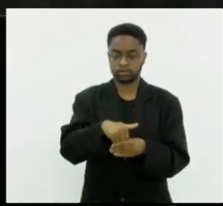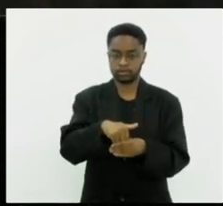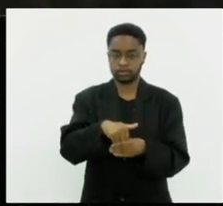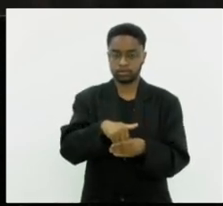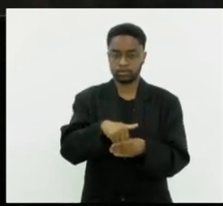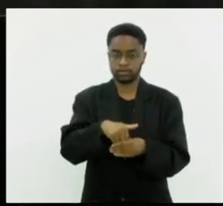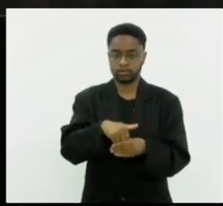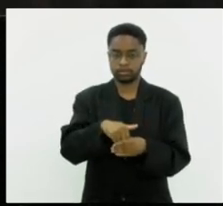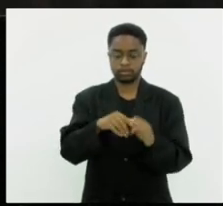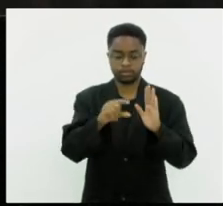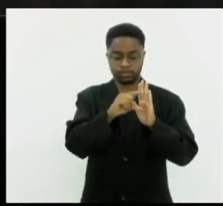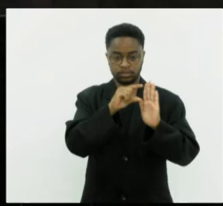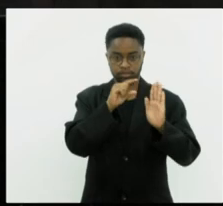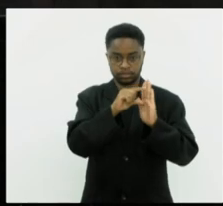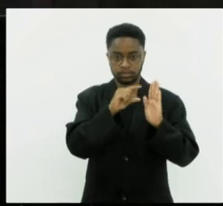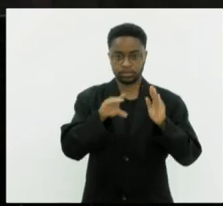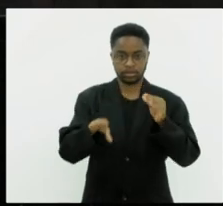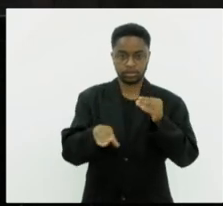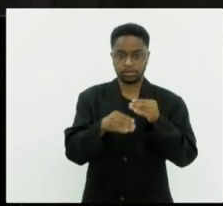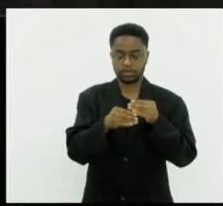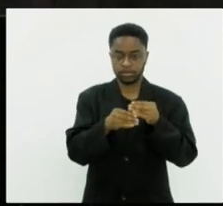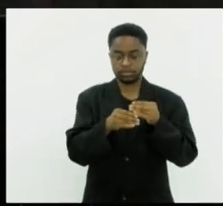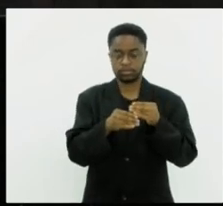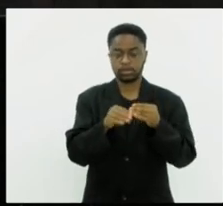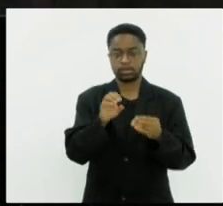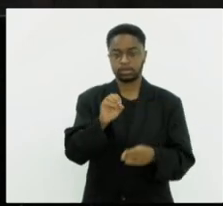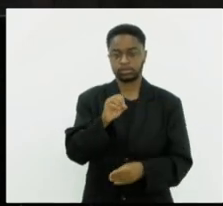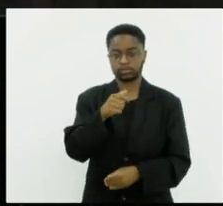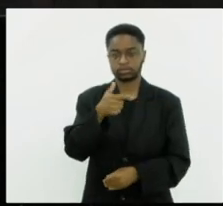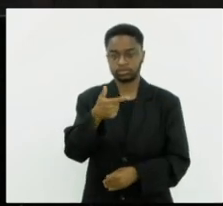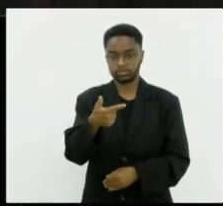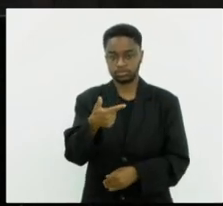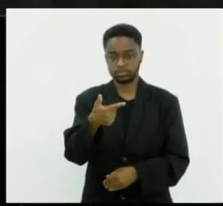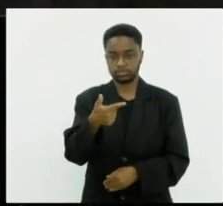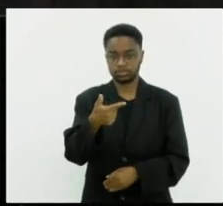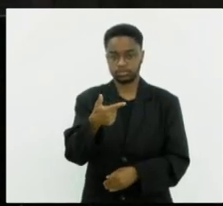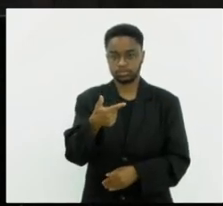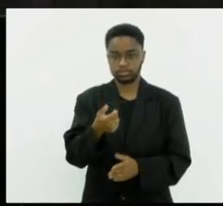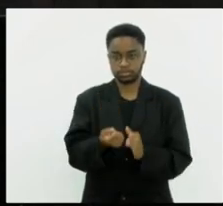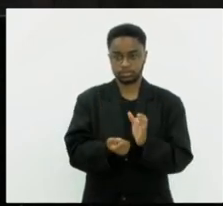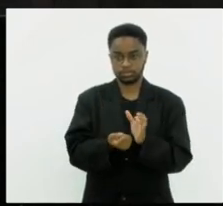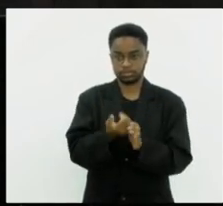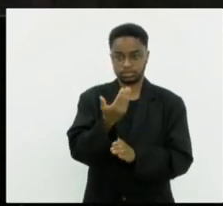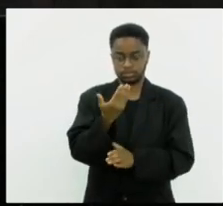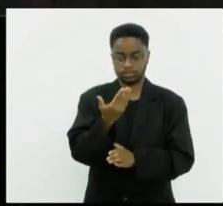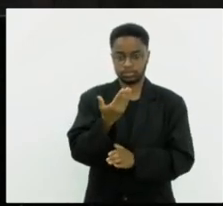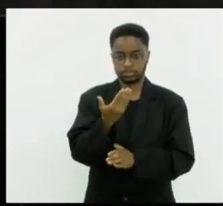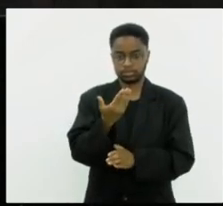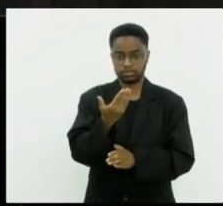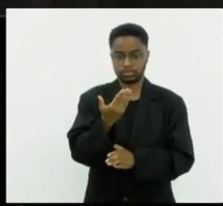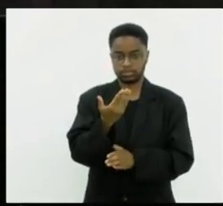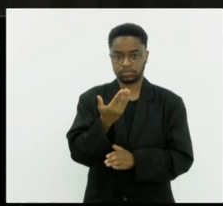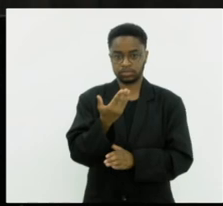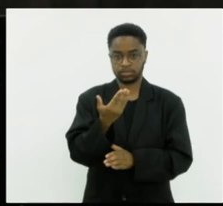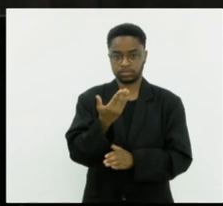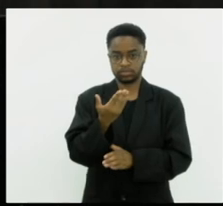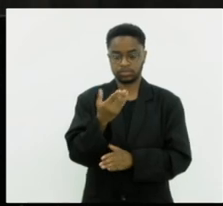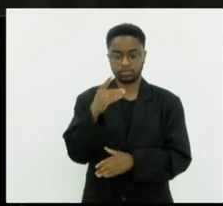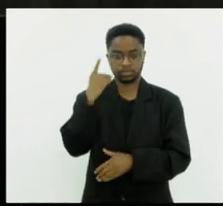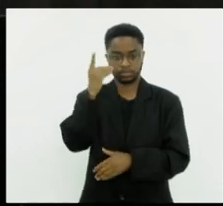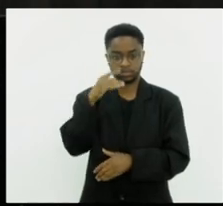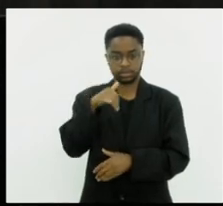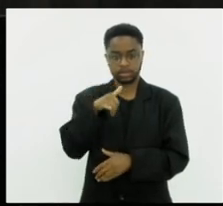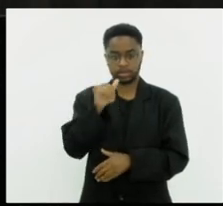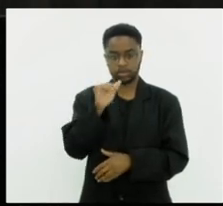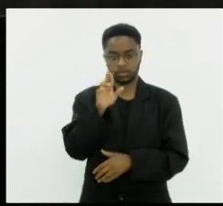da emenda aditiva 02, de autoria do deputado